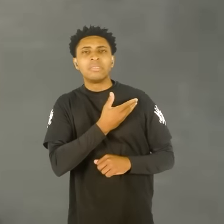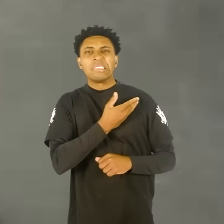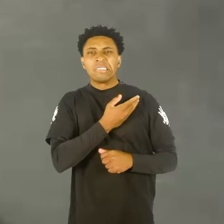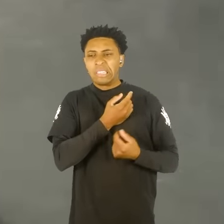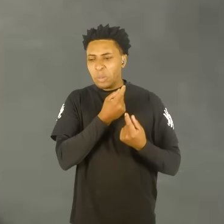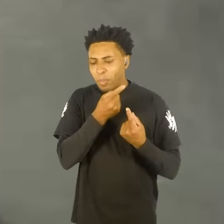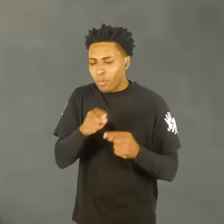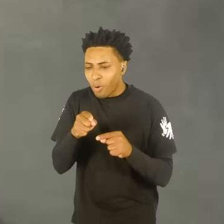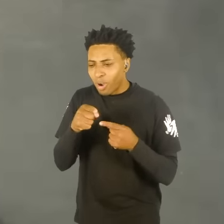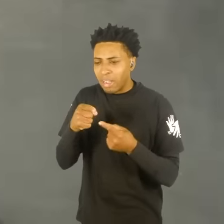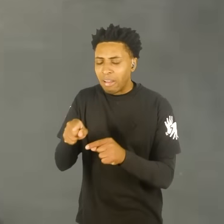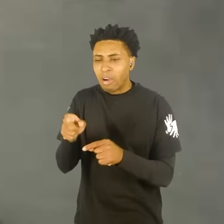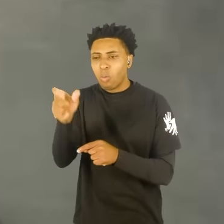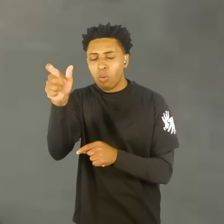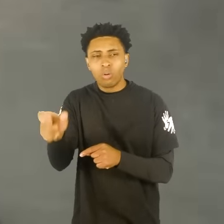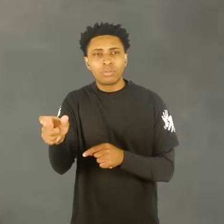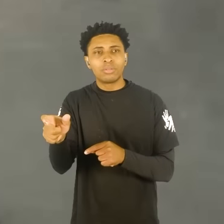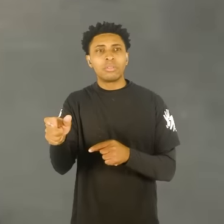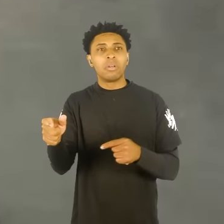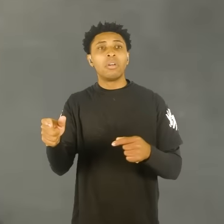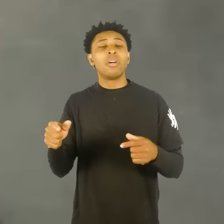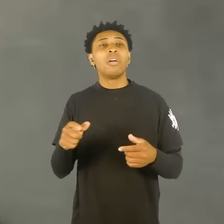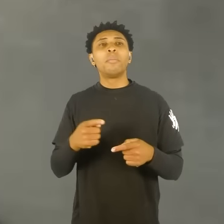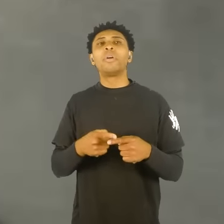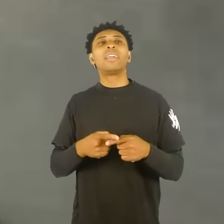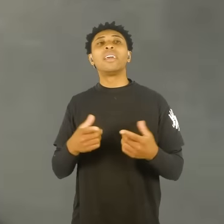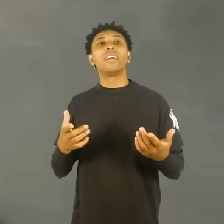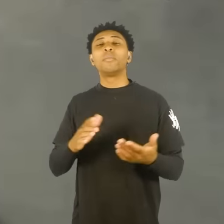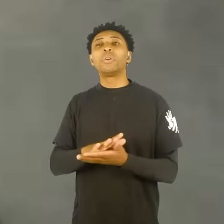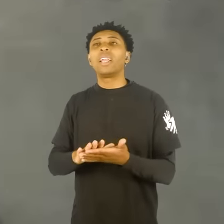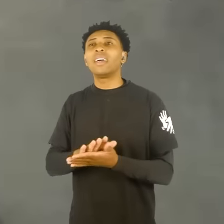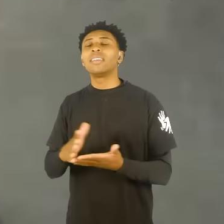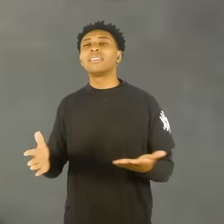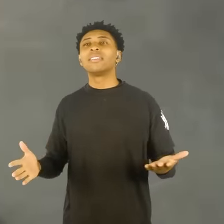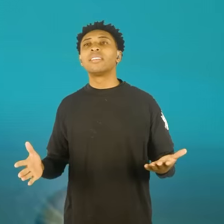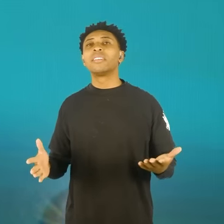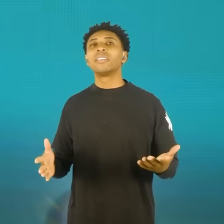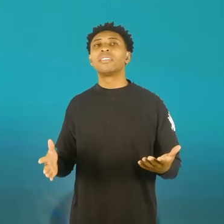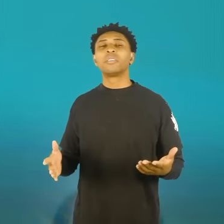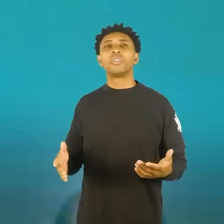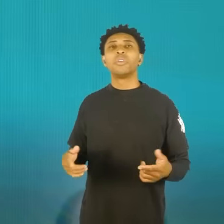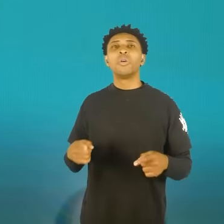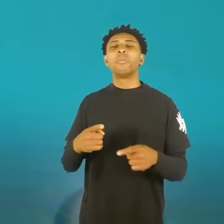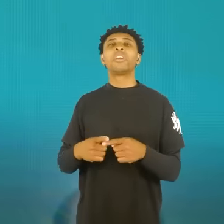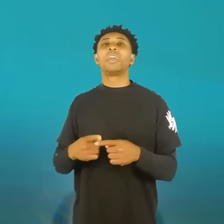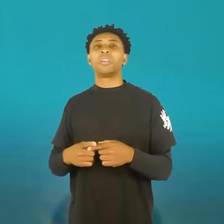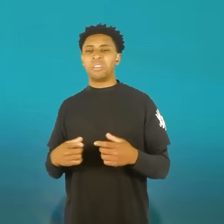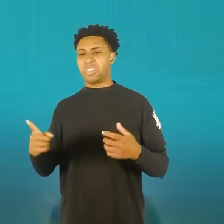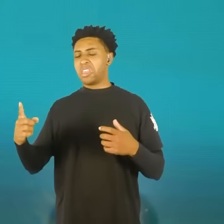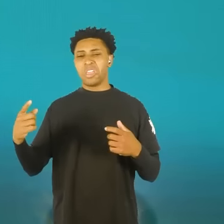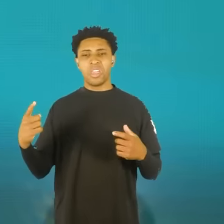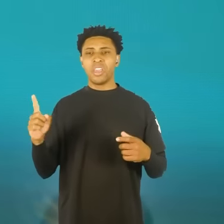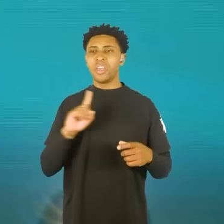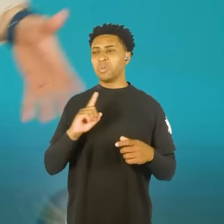vou com a cara dele. Não sei, mas o nosso santo, nosso santo não bate. Sabe o que